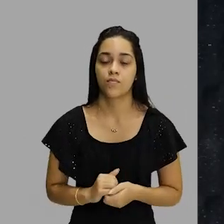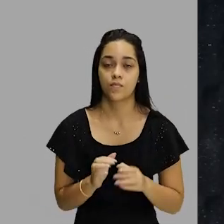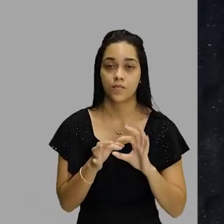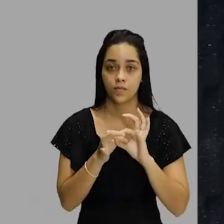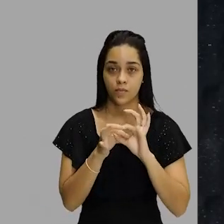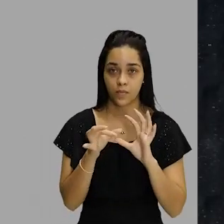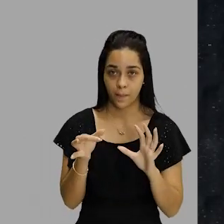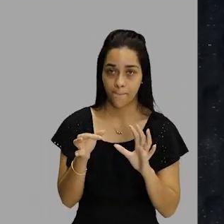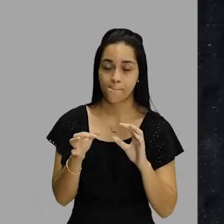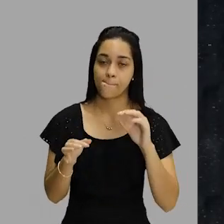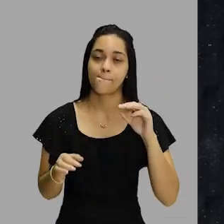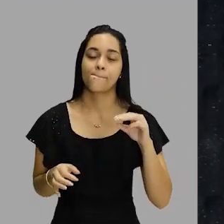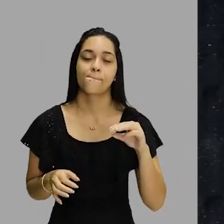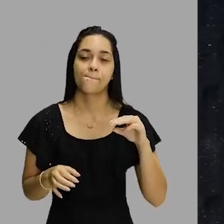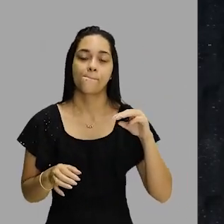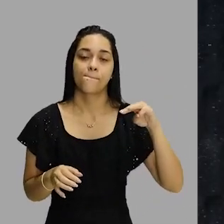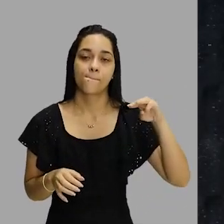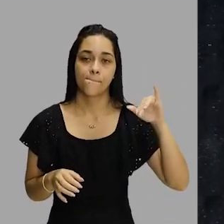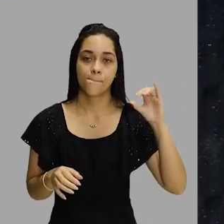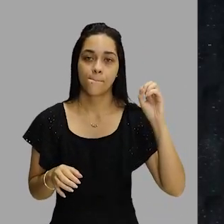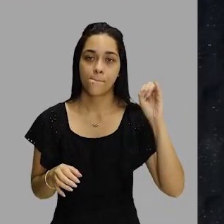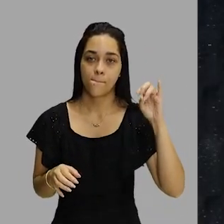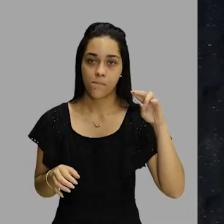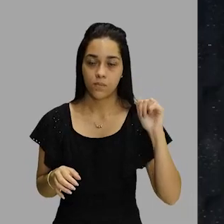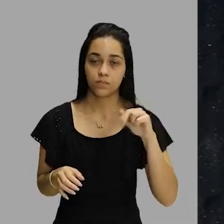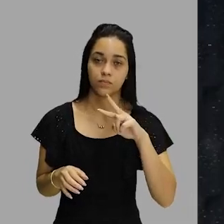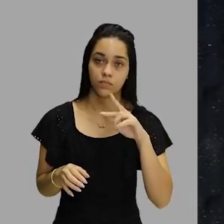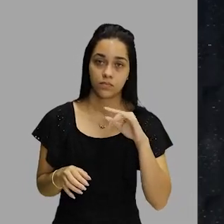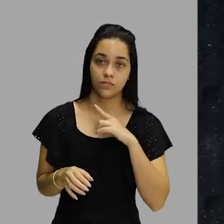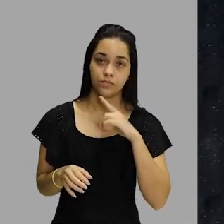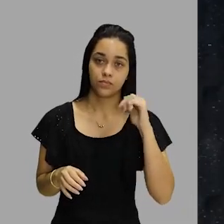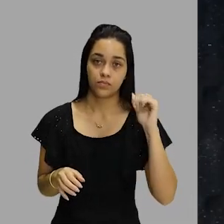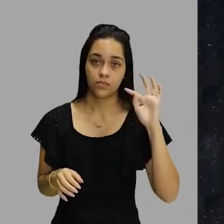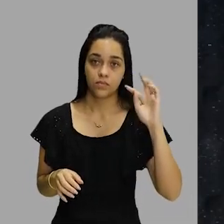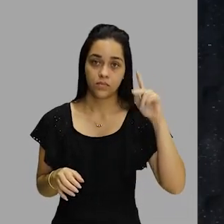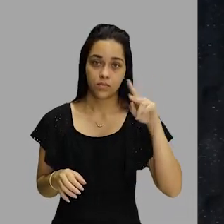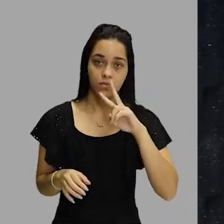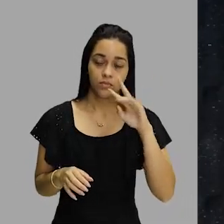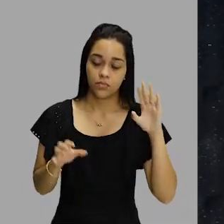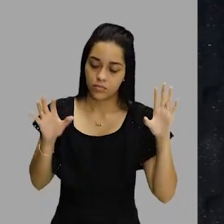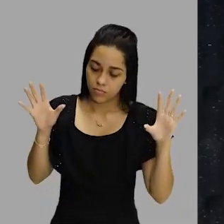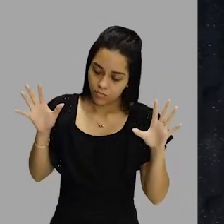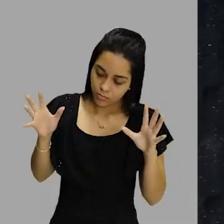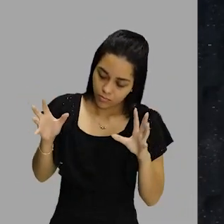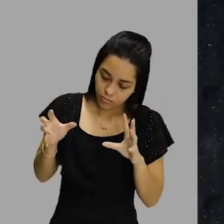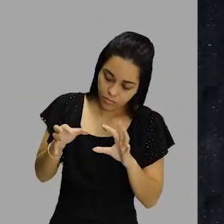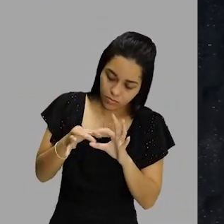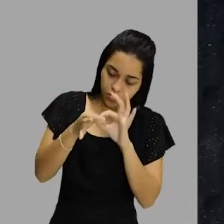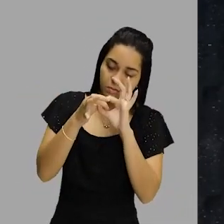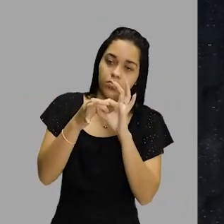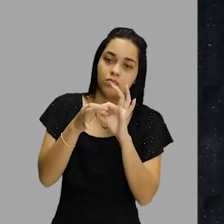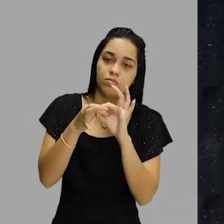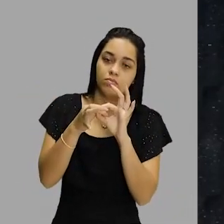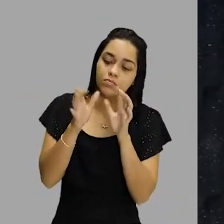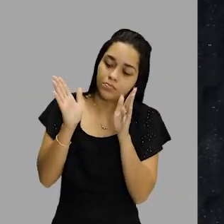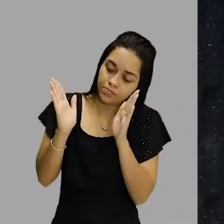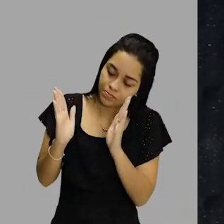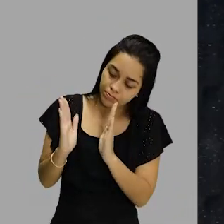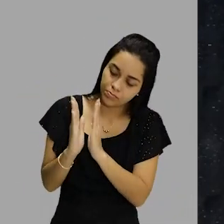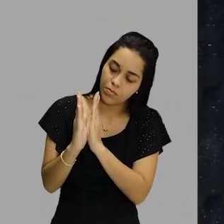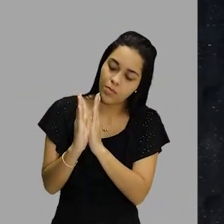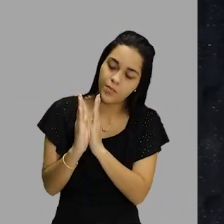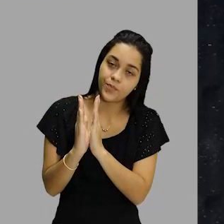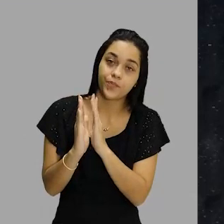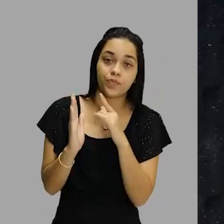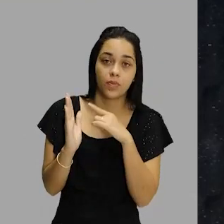a molécula de miosina vai gastar ATP e vai puxar a actina para mais perto. E